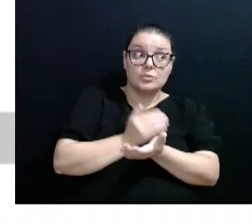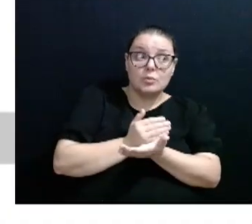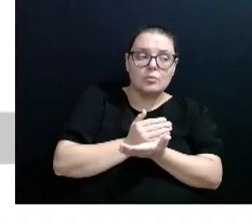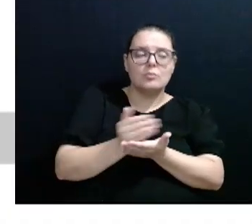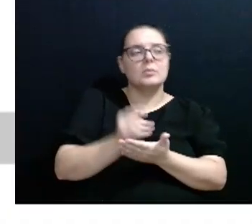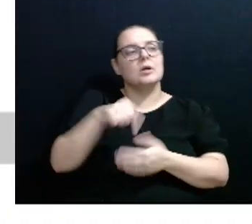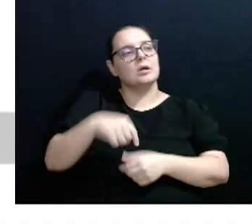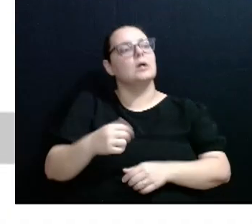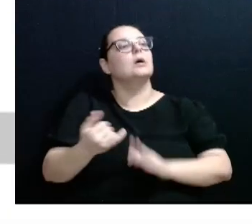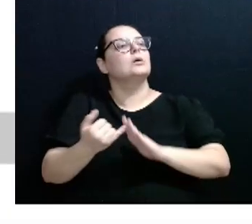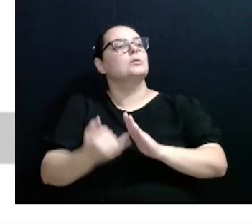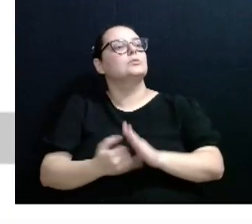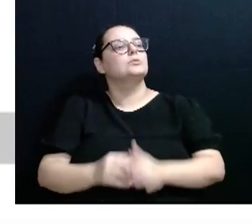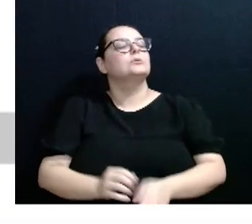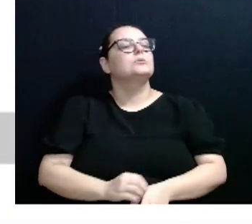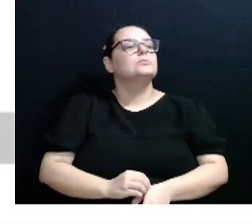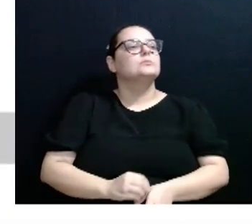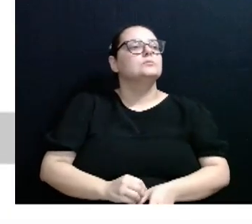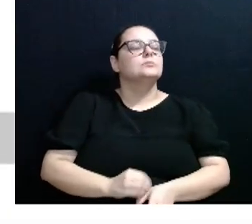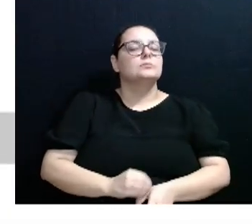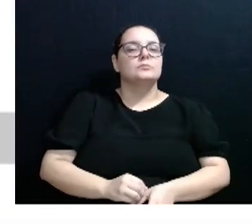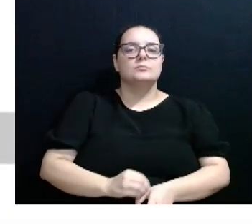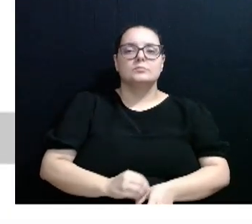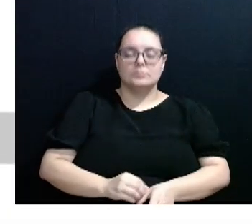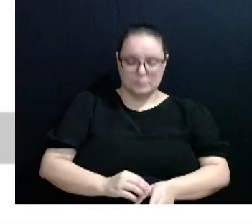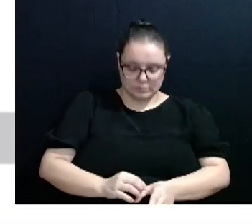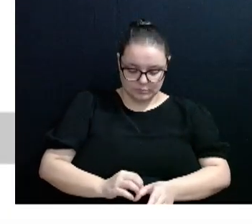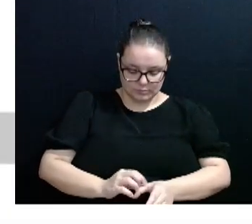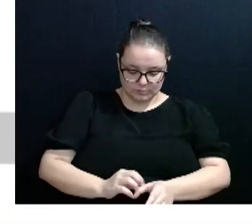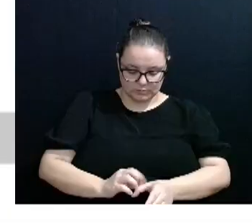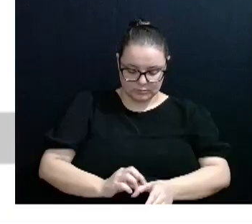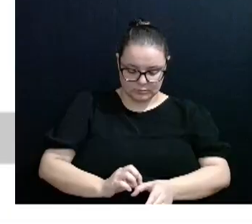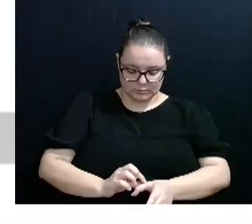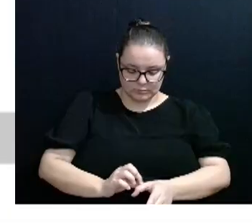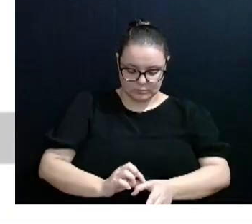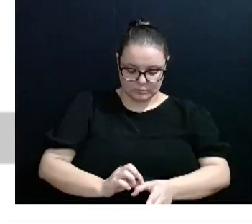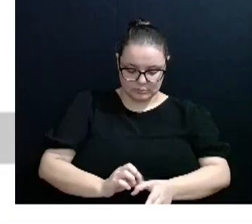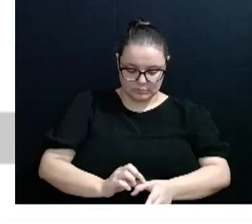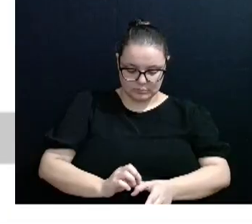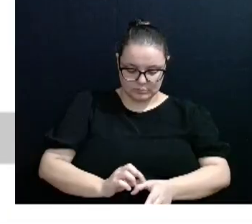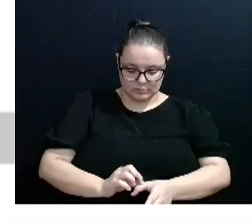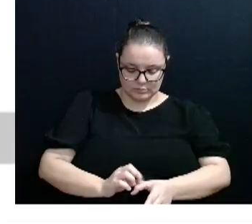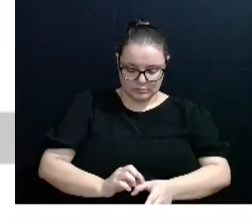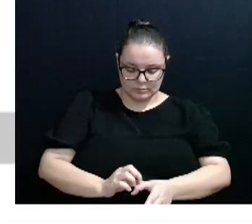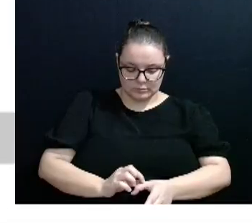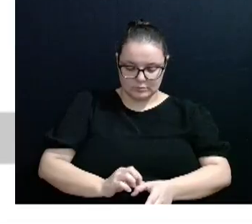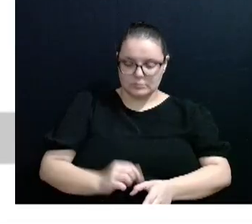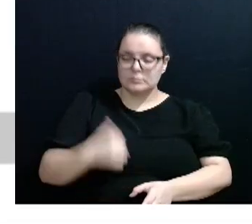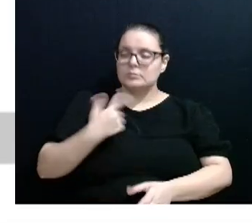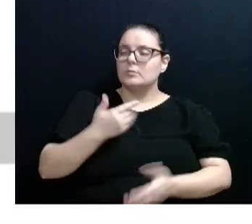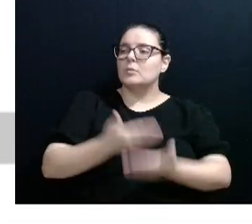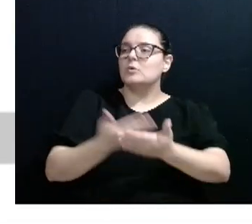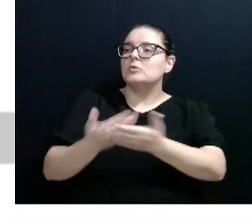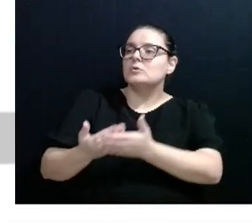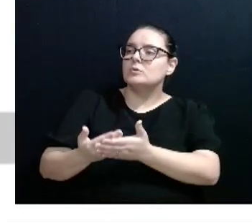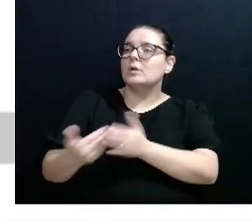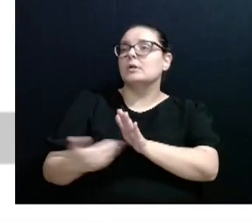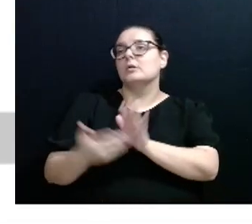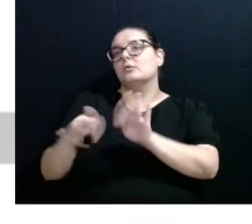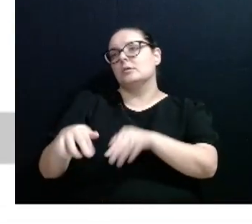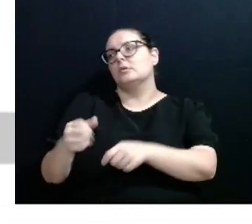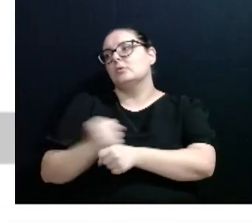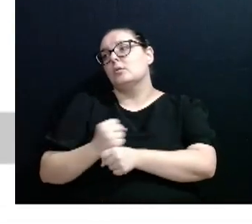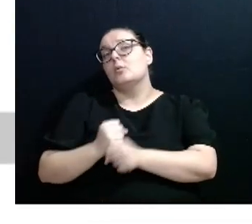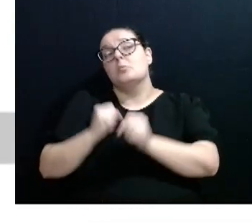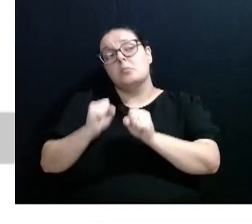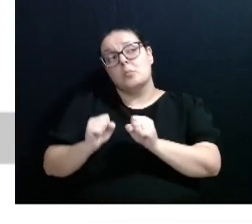Instituto? Nós ainda estamos em fase de estudos para o restante do ano. Pode ser que a gente tenha abertura de novas